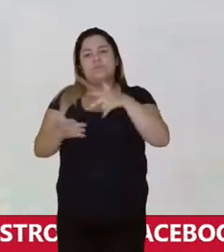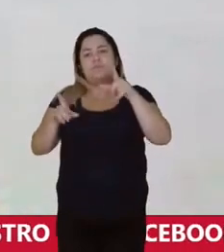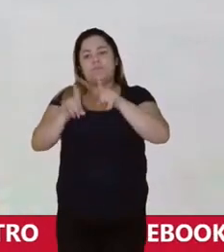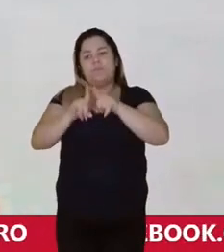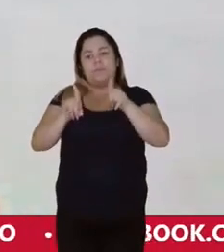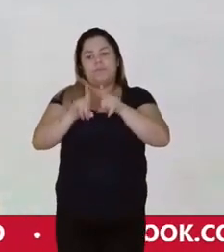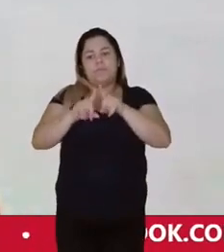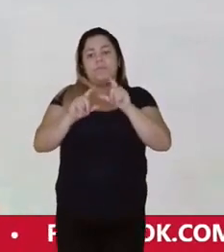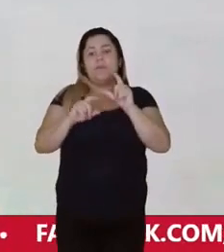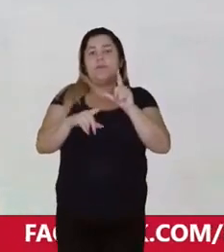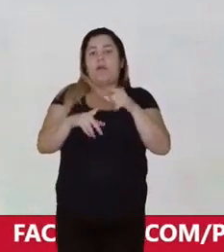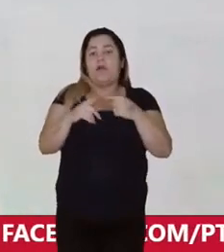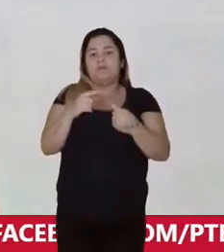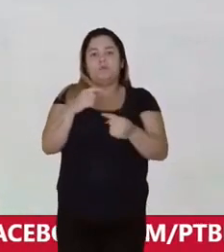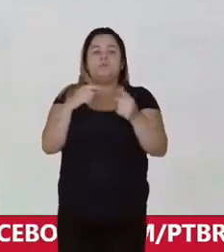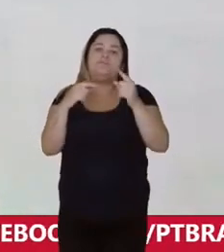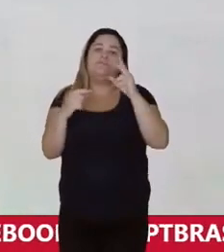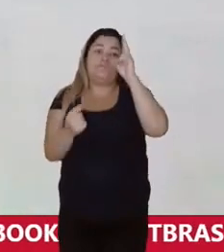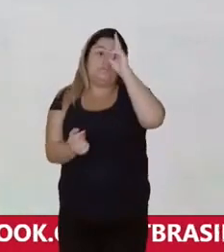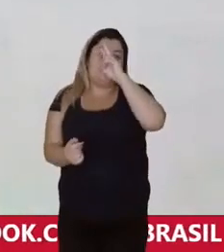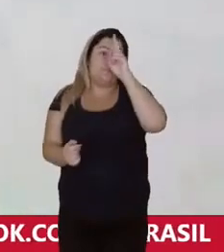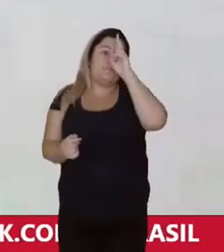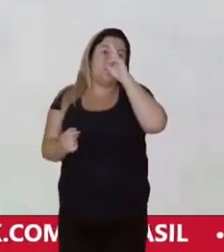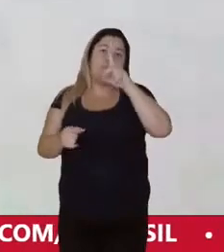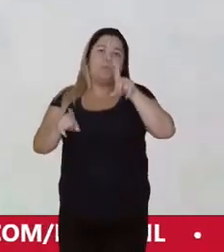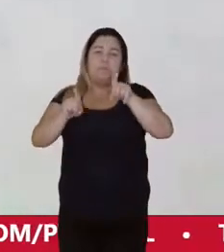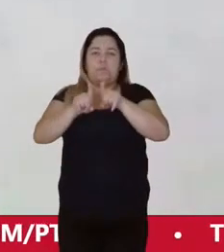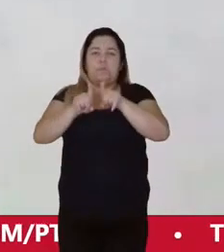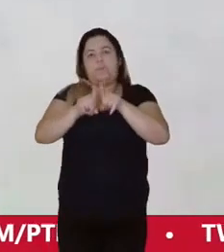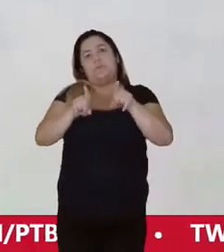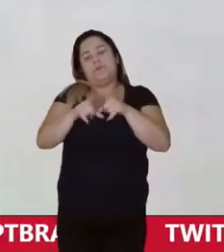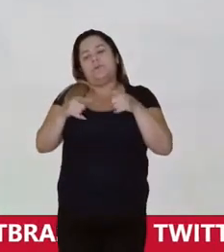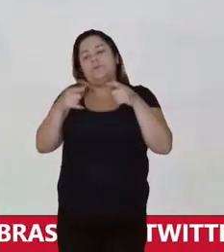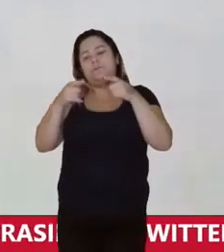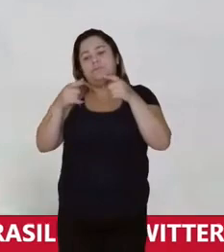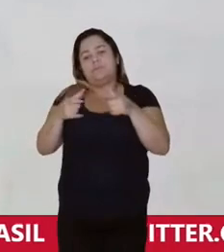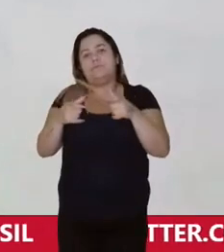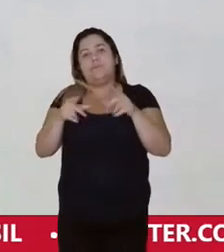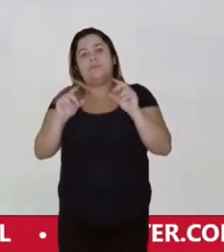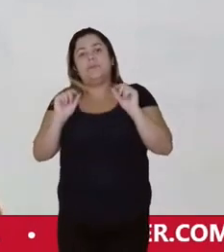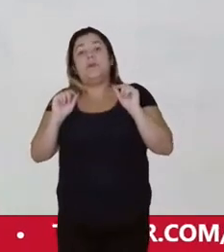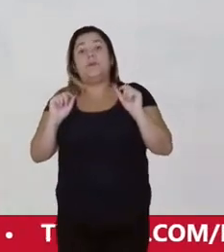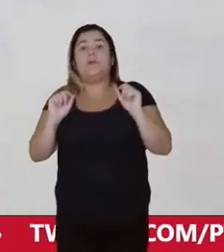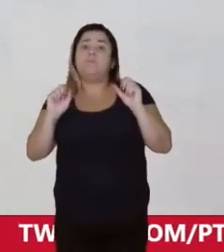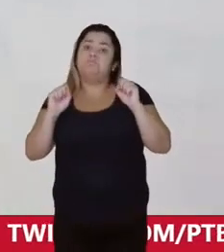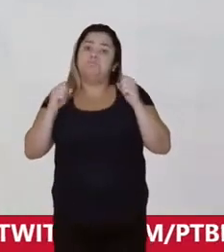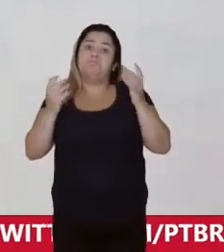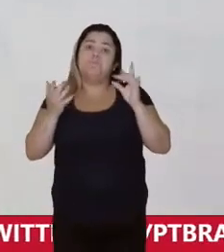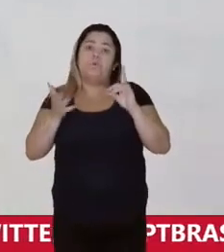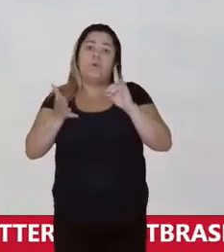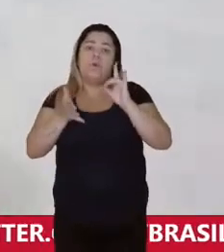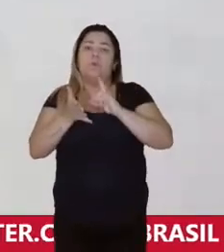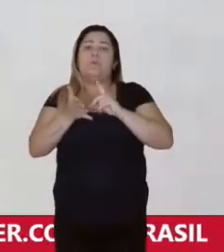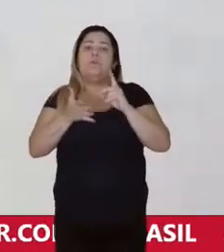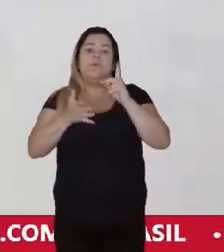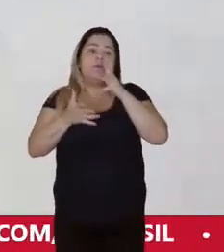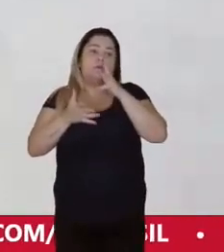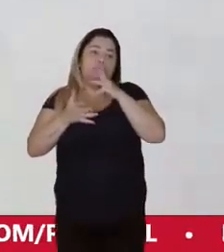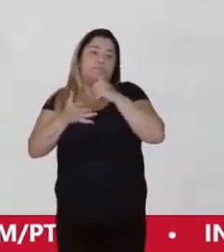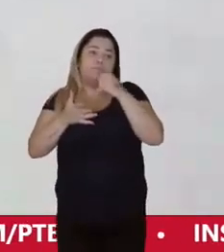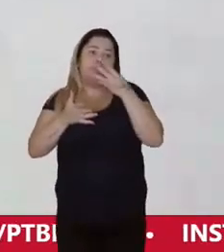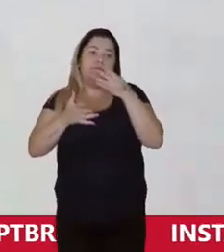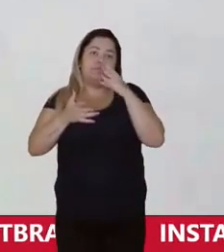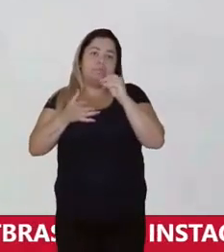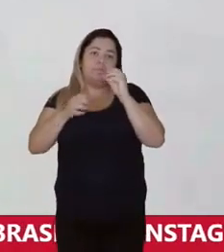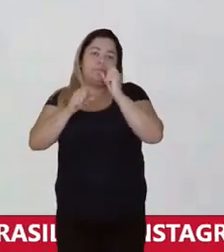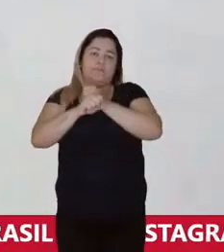longo da história, a gente vem ocupando esses espaços com mais protagonismo. É claro que demorou 40 anos para a gente eleger a